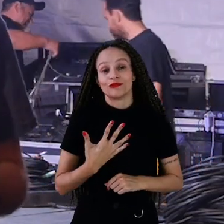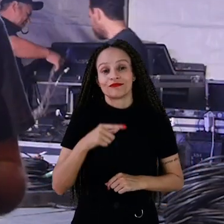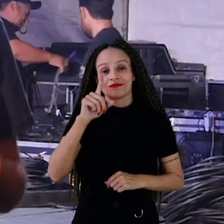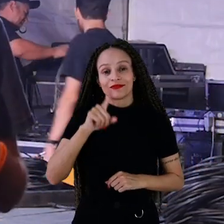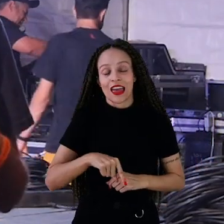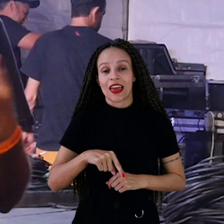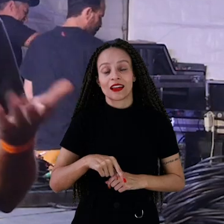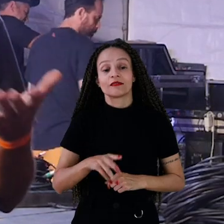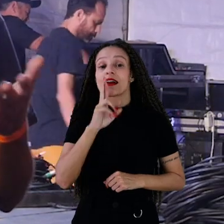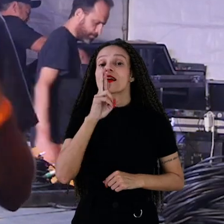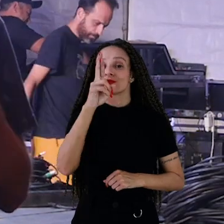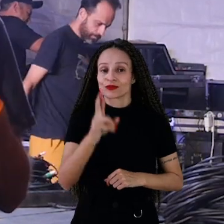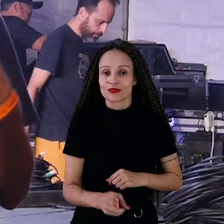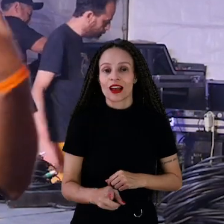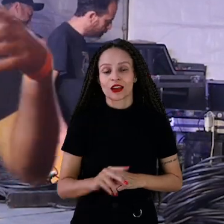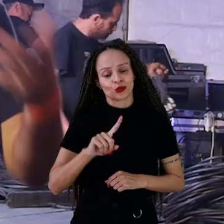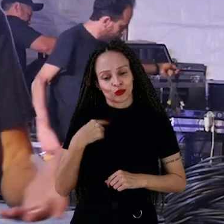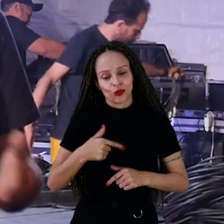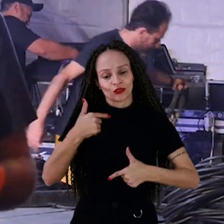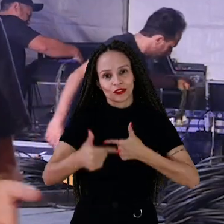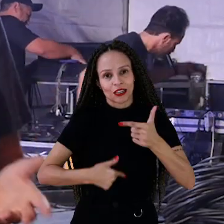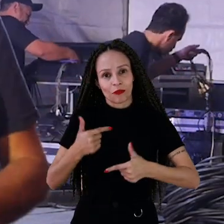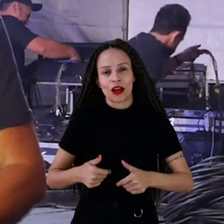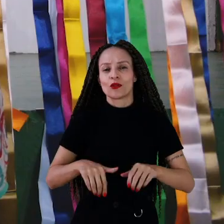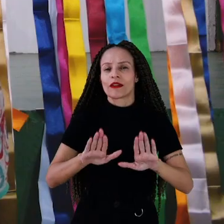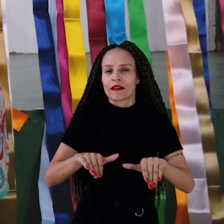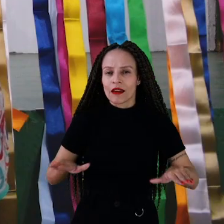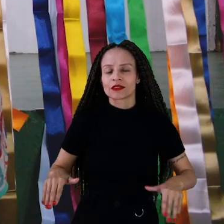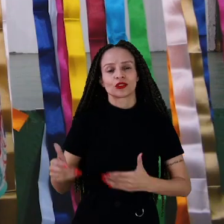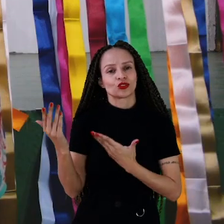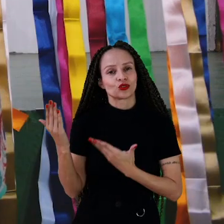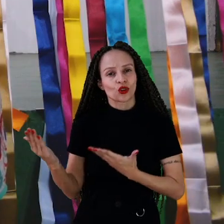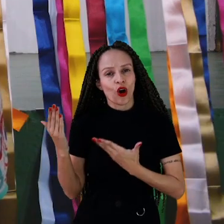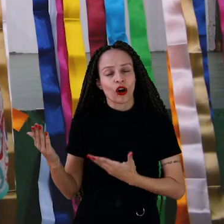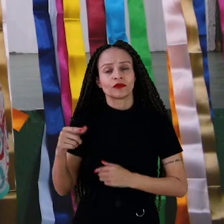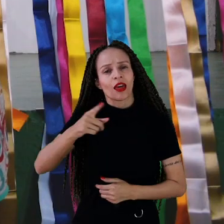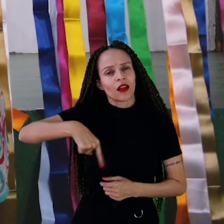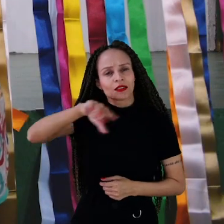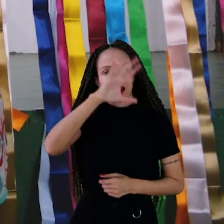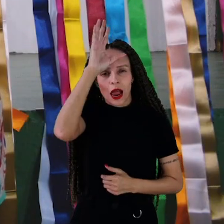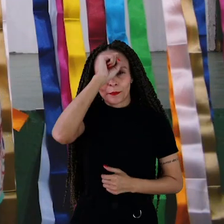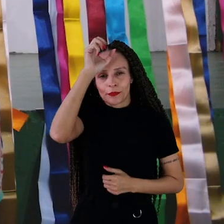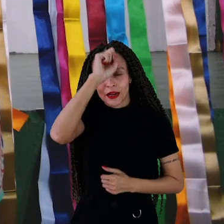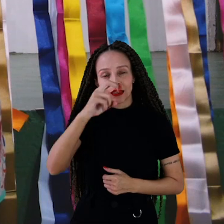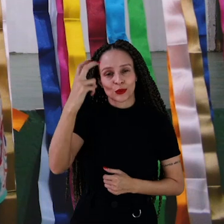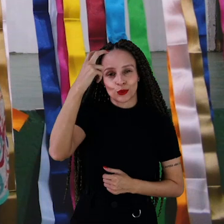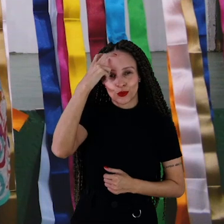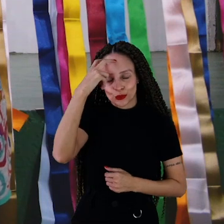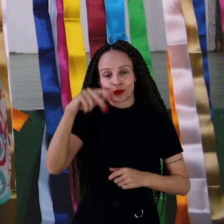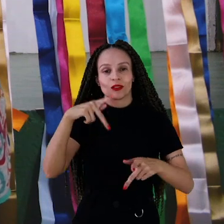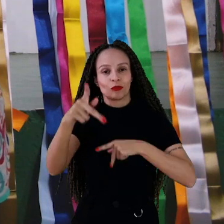que resulta, é o resultado do nosso trabalho. Crianças, Marinardes Marques, aprendendo